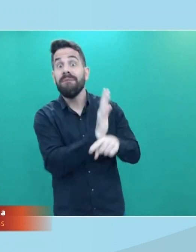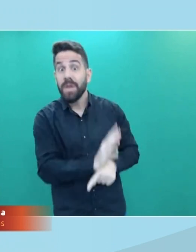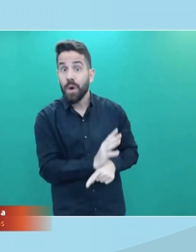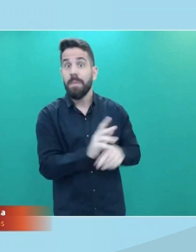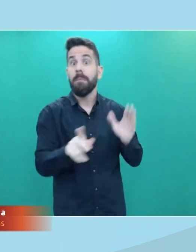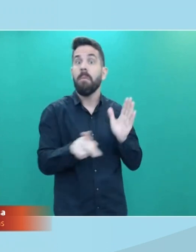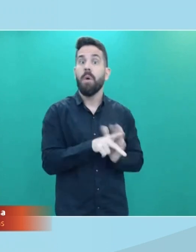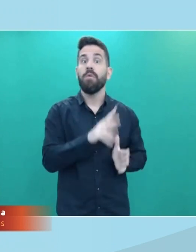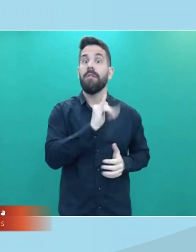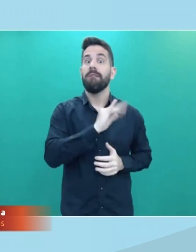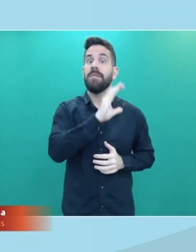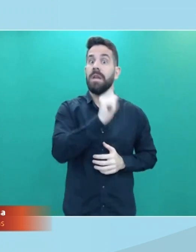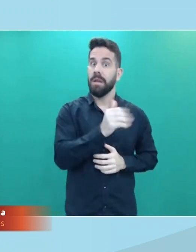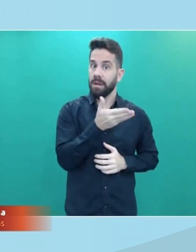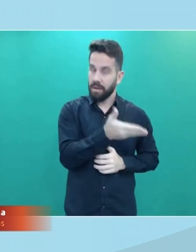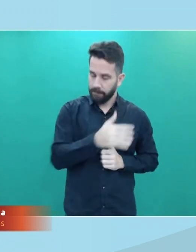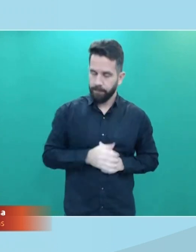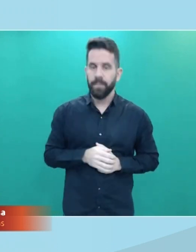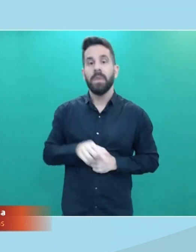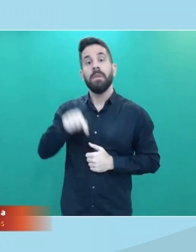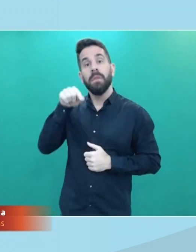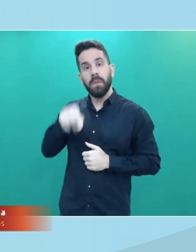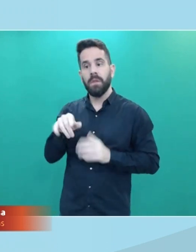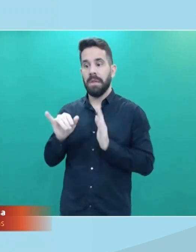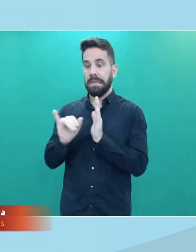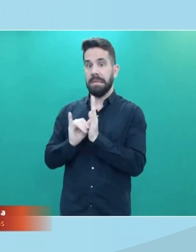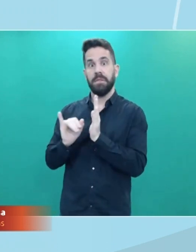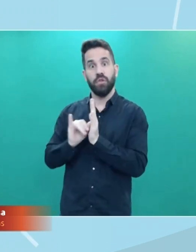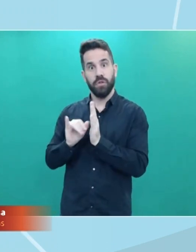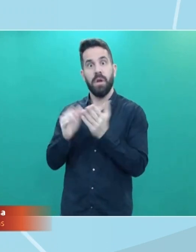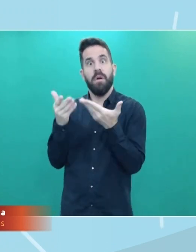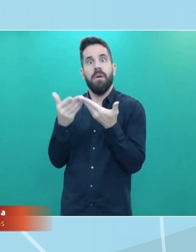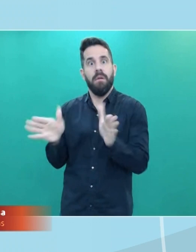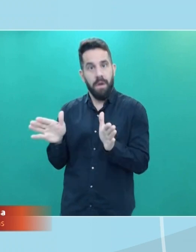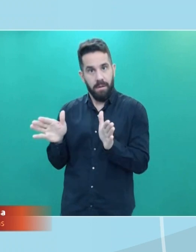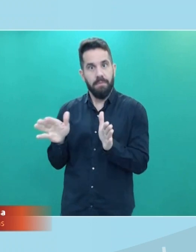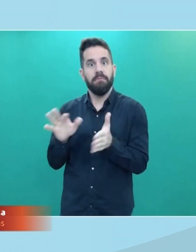vão até o dia 9 de abril e podem ser feitas no site do festival,